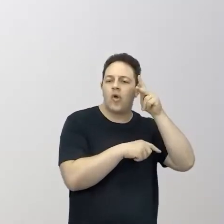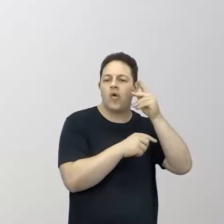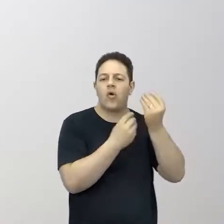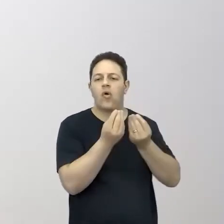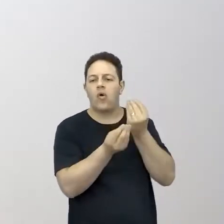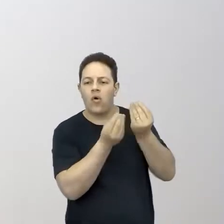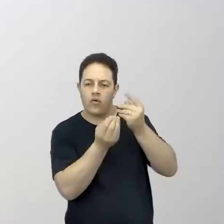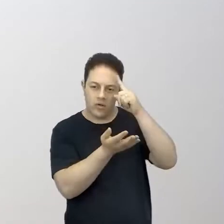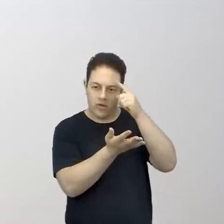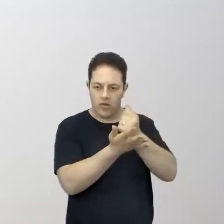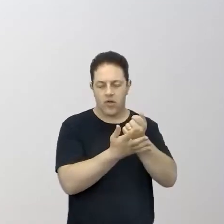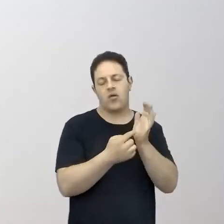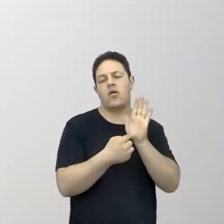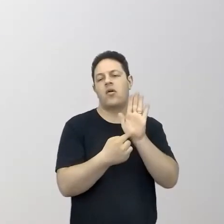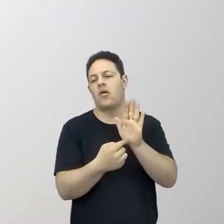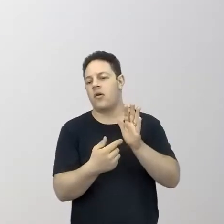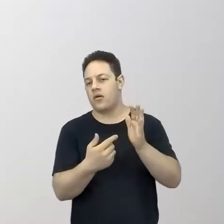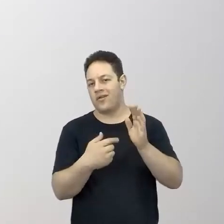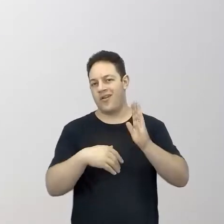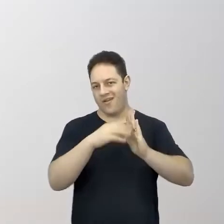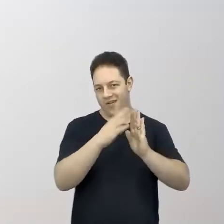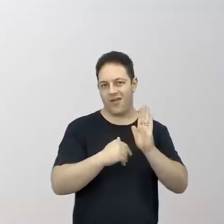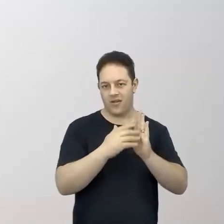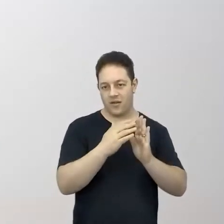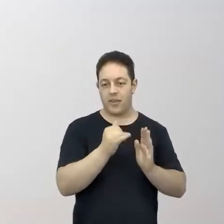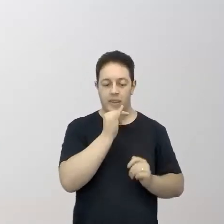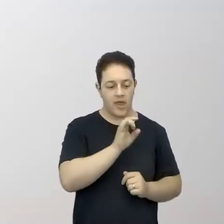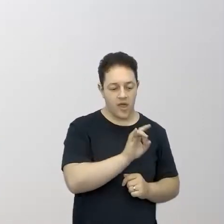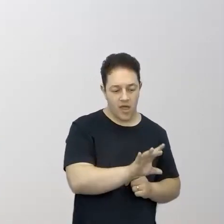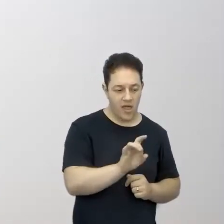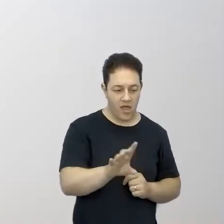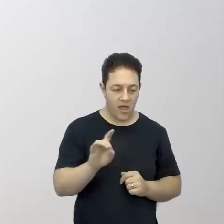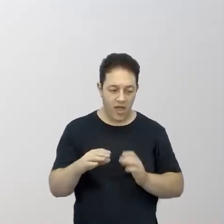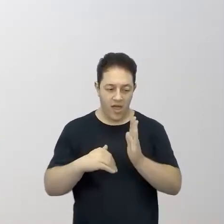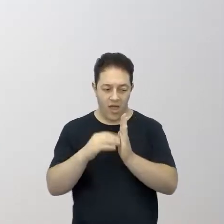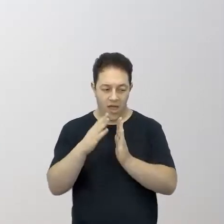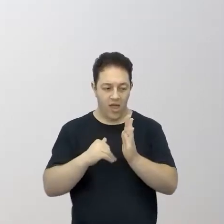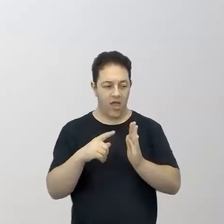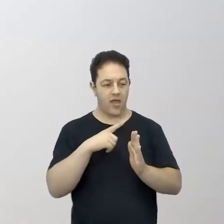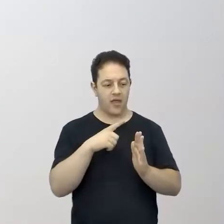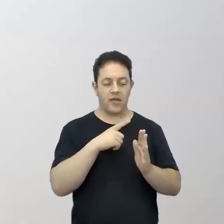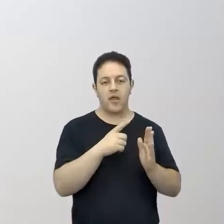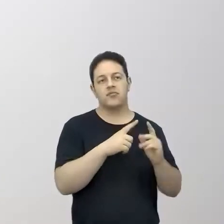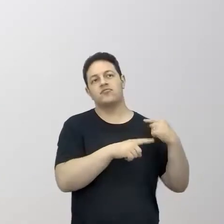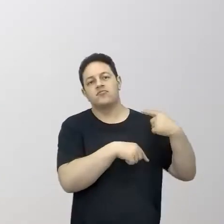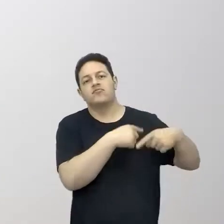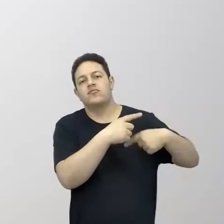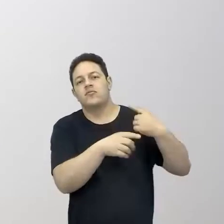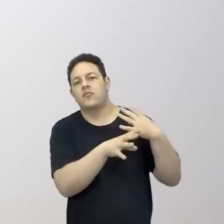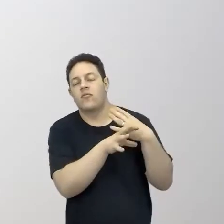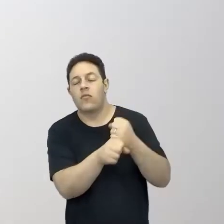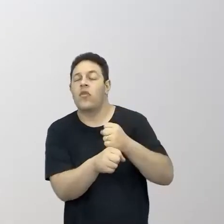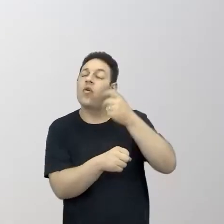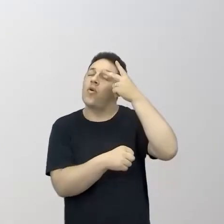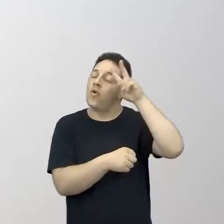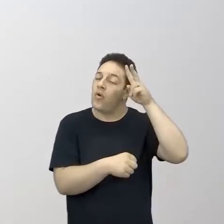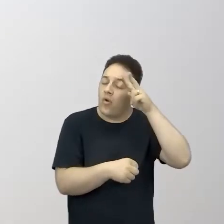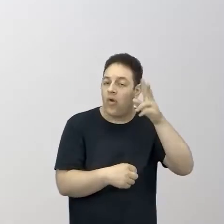realmente se realizar. Então, cada objeto de arte traz consigo uma história, traz consigo